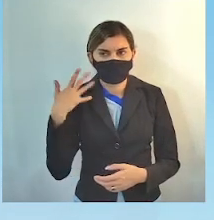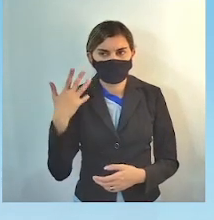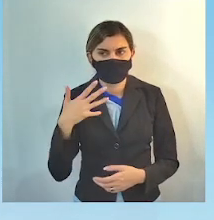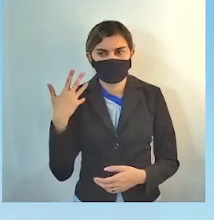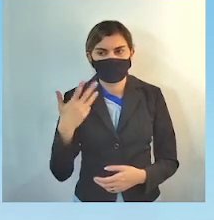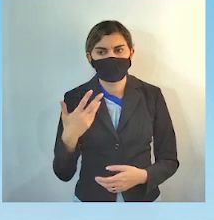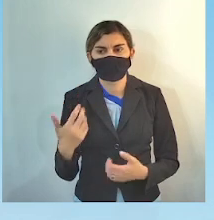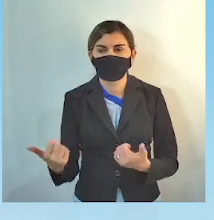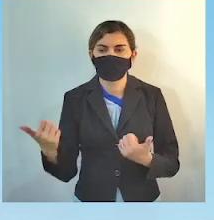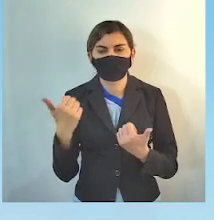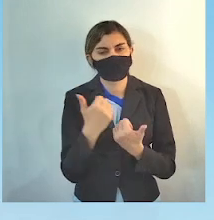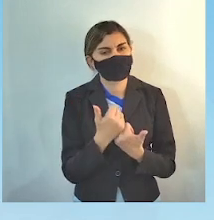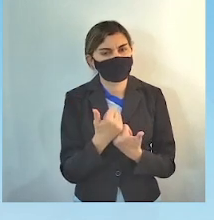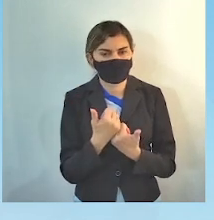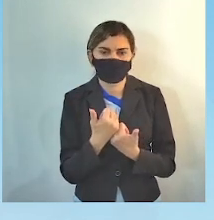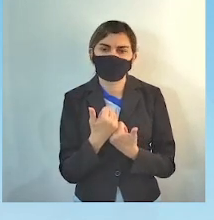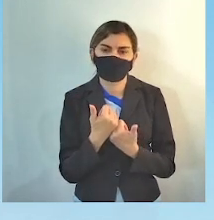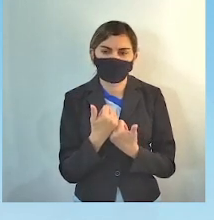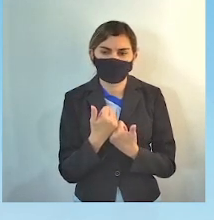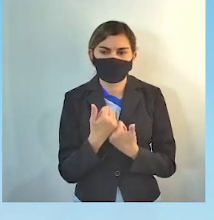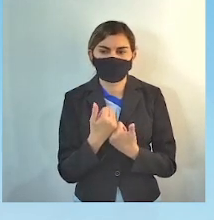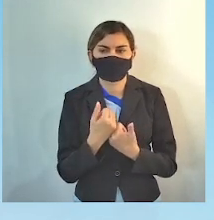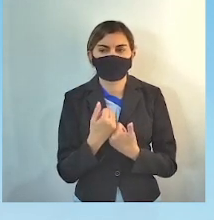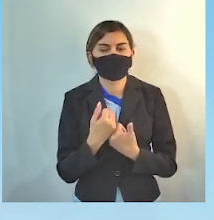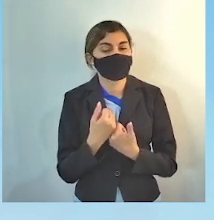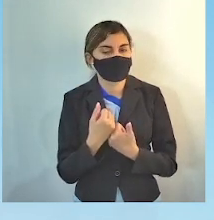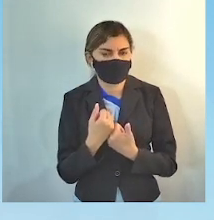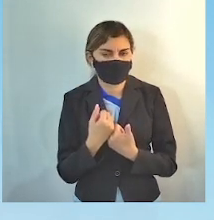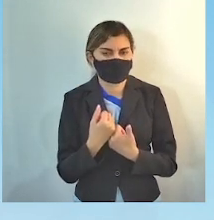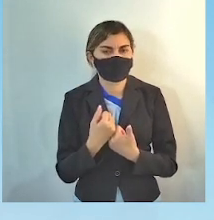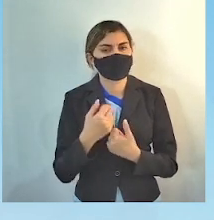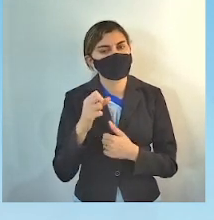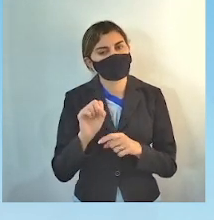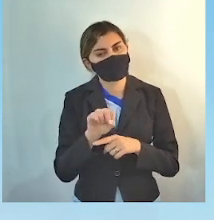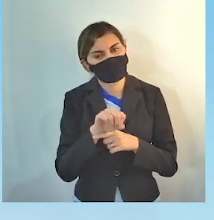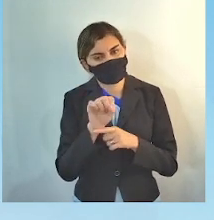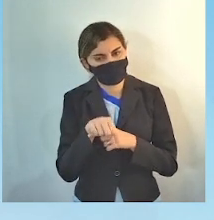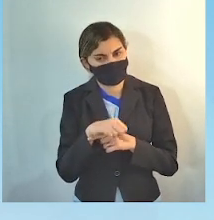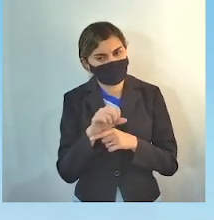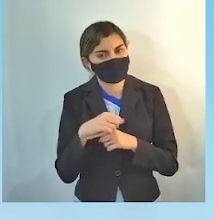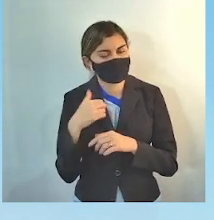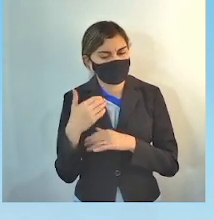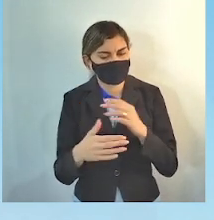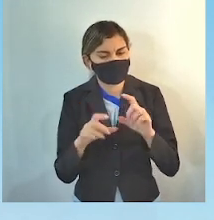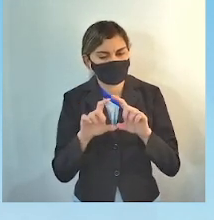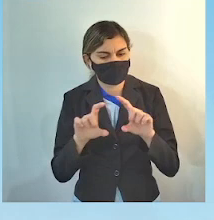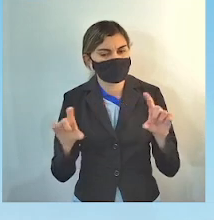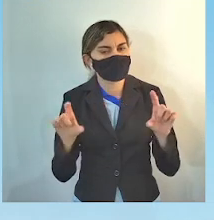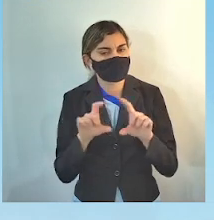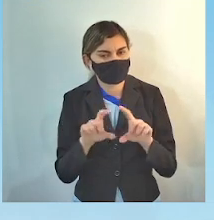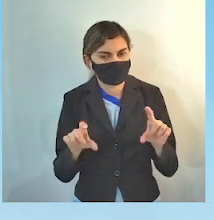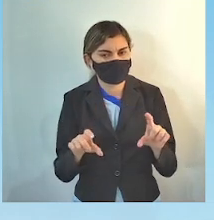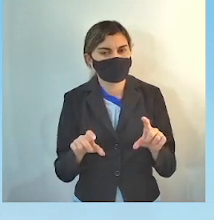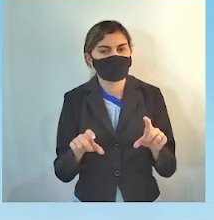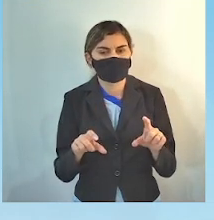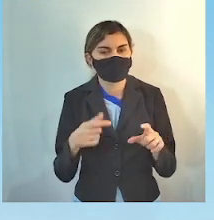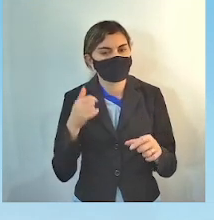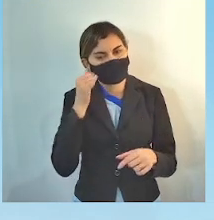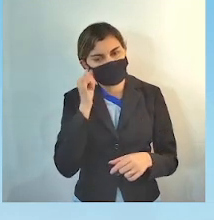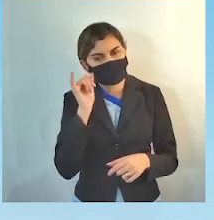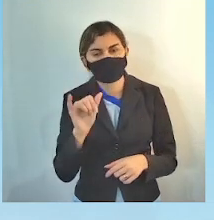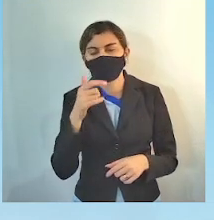para substituir, certo? Substituir o sujeito ao longo do discurso e